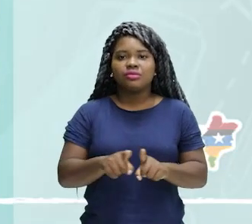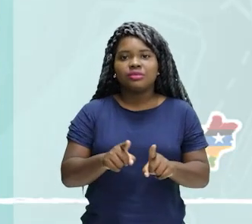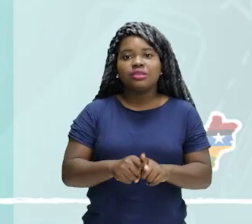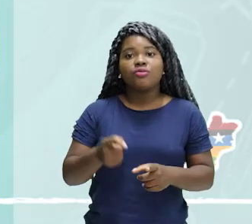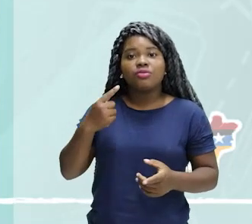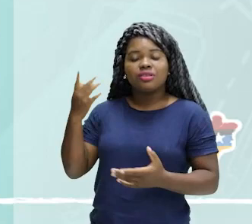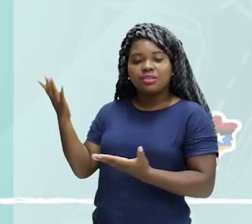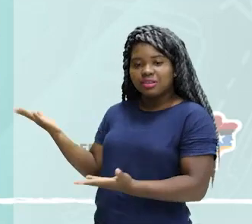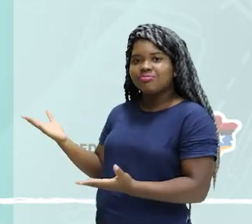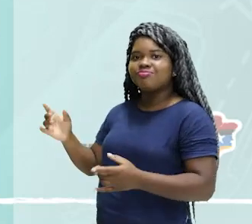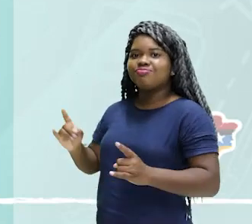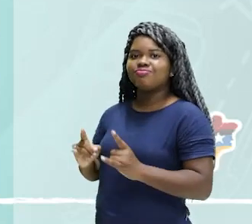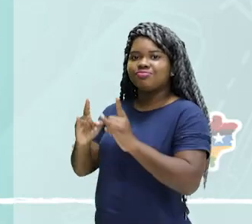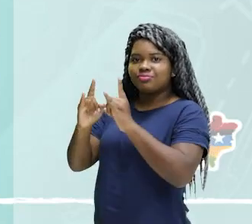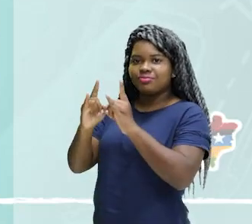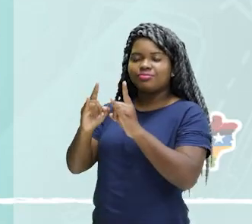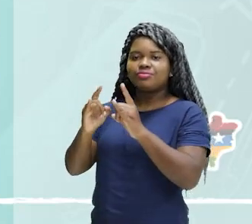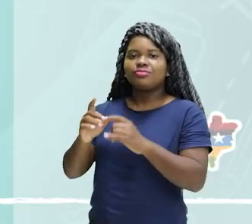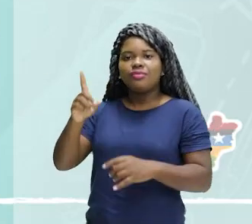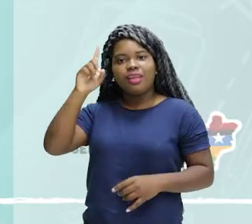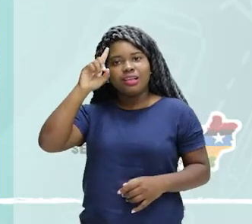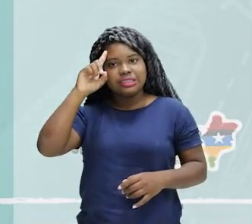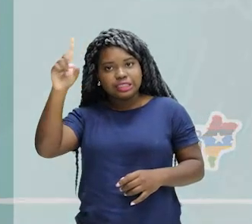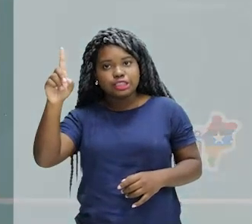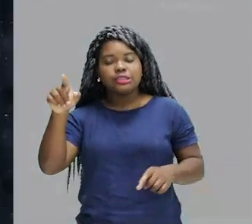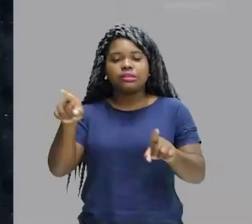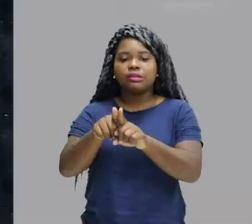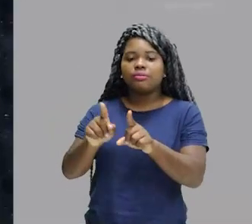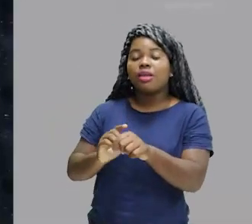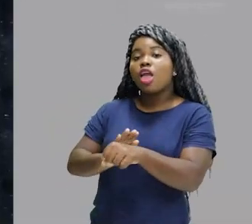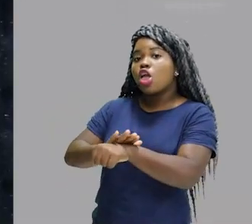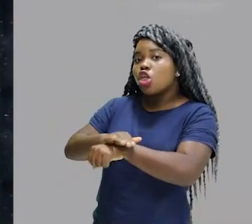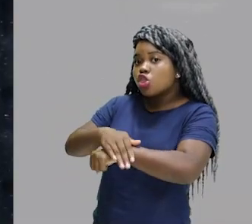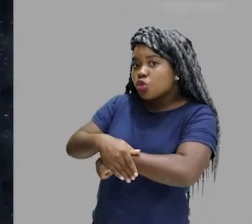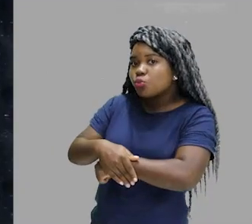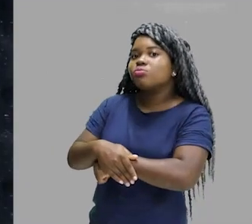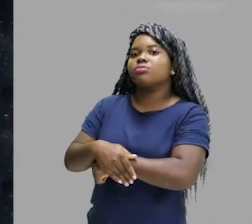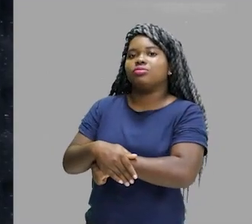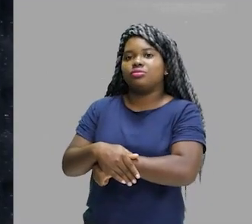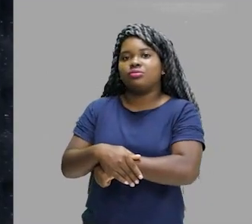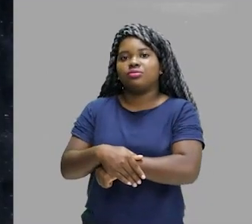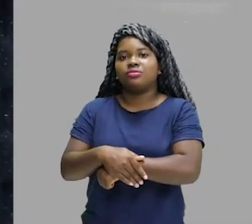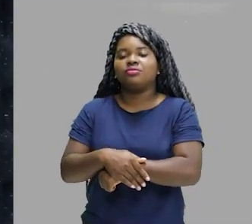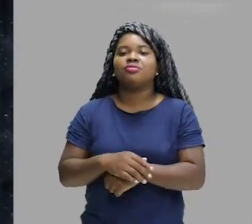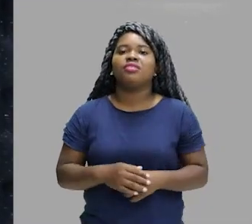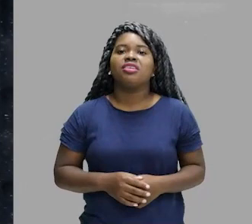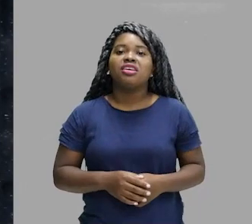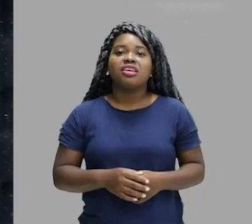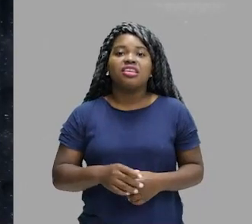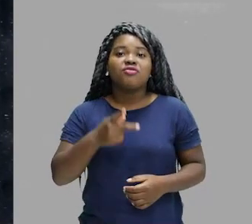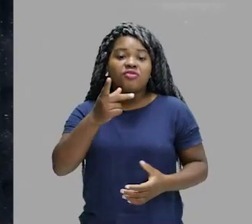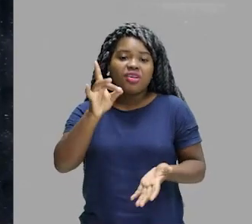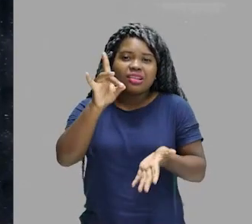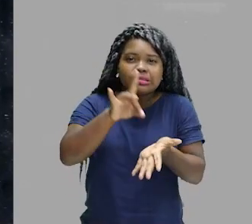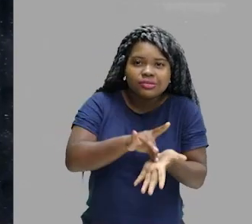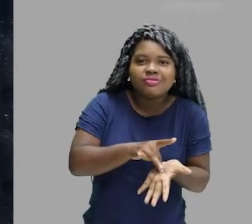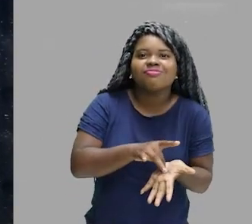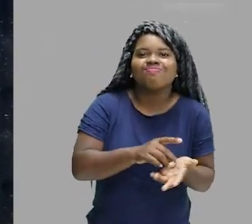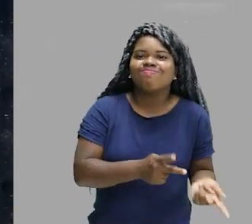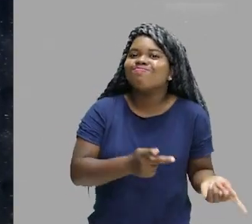dia, a Torre Eiffel à noite, em outras versões, e vou ser sincero para vocês, visitem, vale muito a pena,